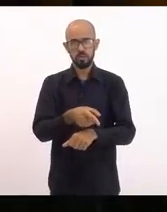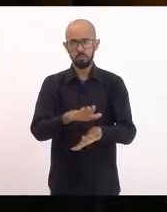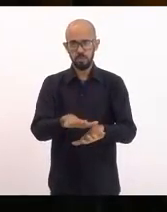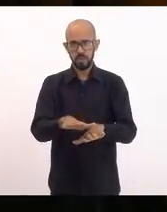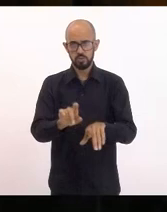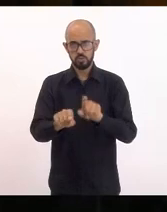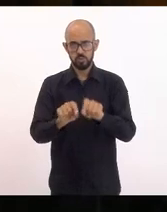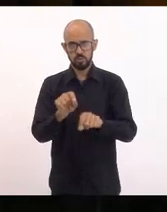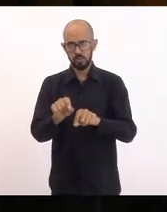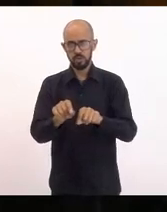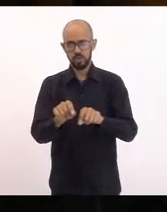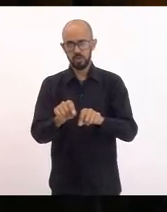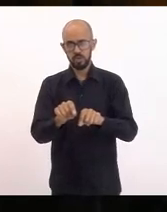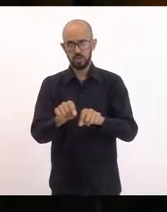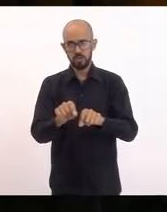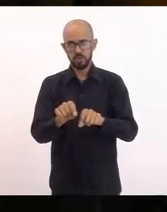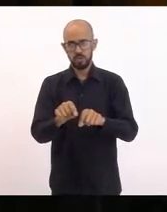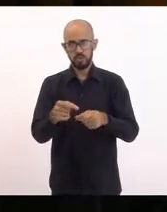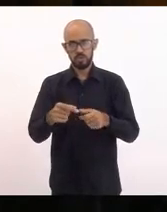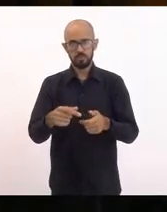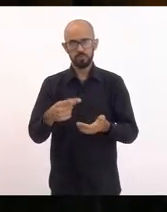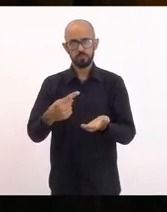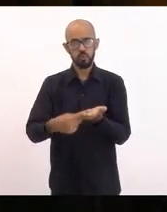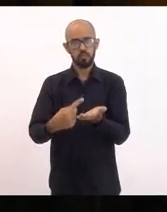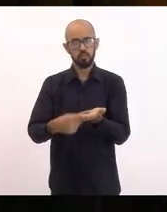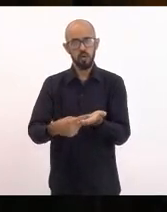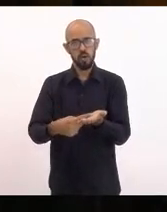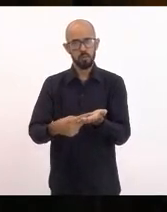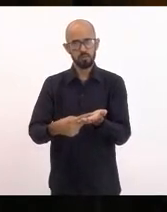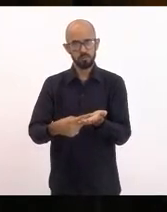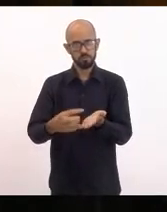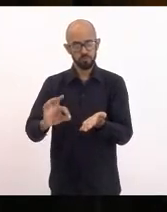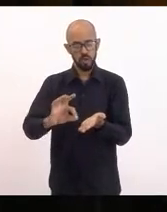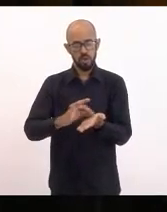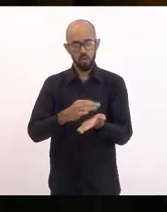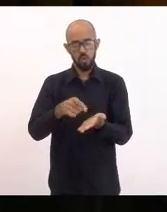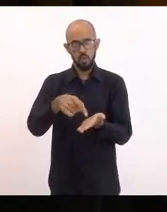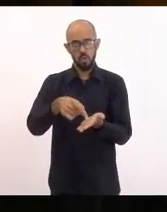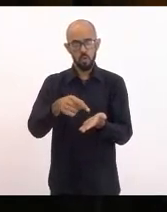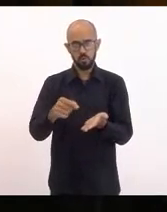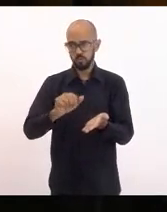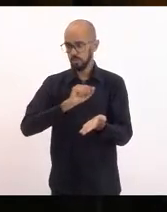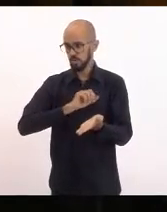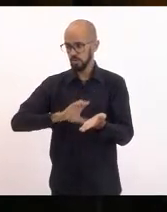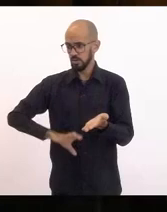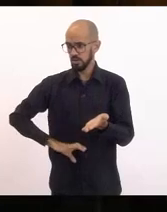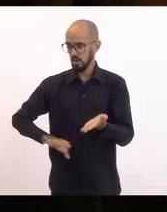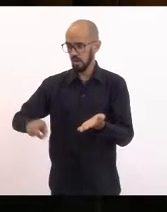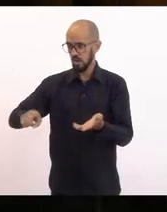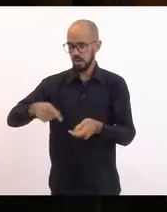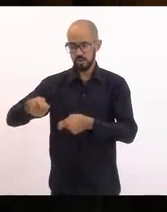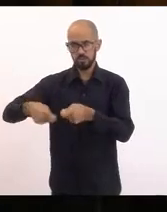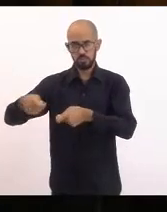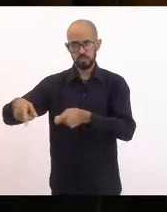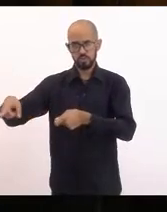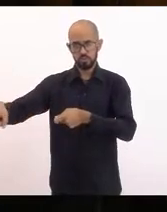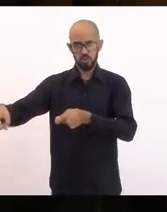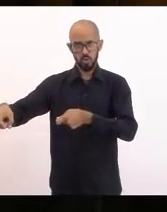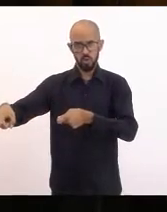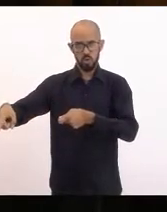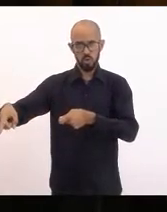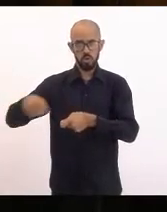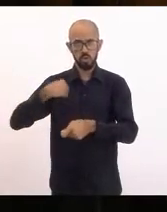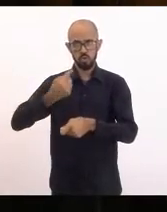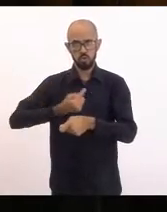Entretanto, com base num acordo coordenado pelo presidente André Siciliano, mesmo a contragosto, muitos